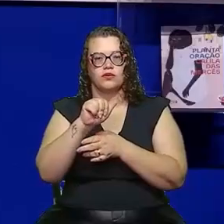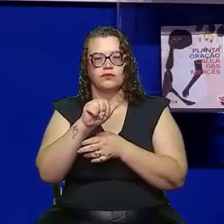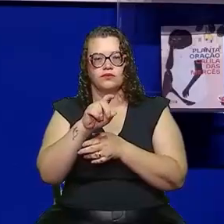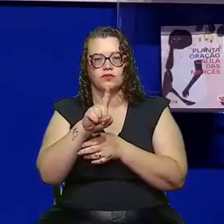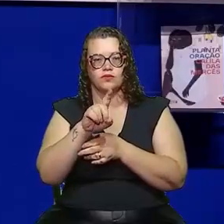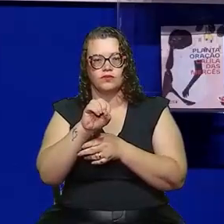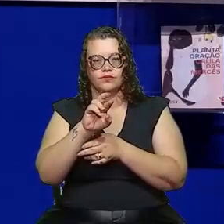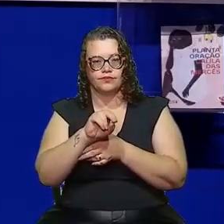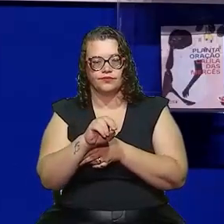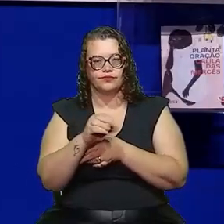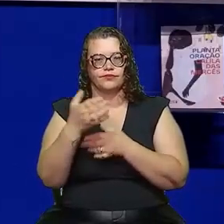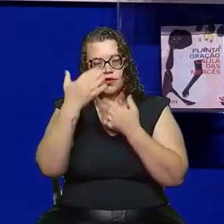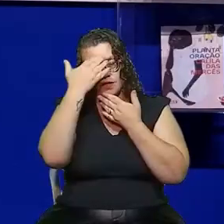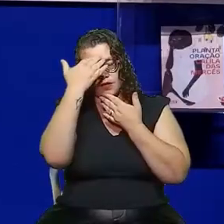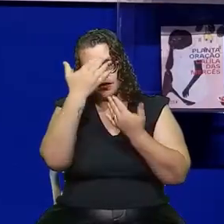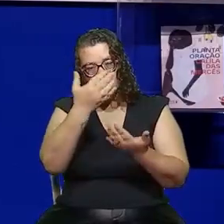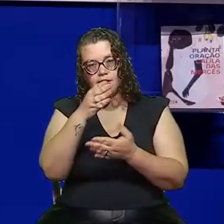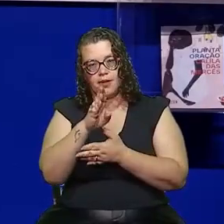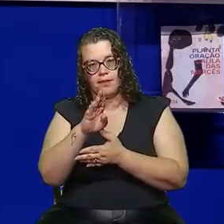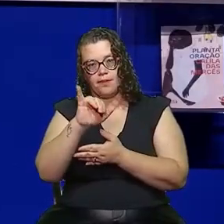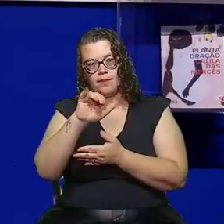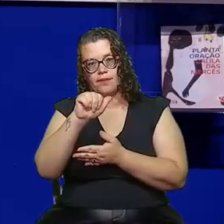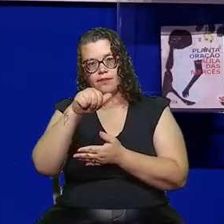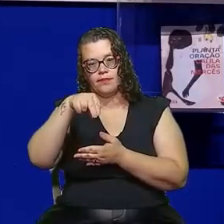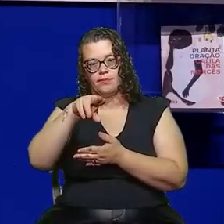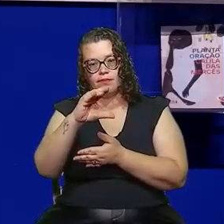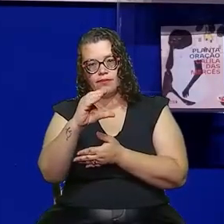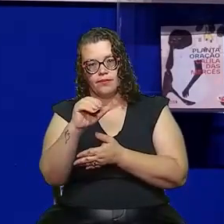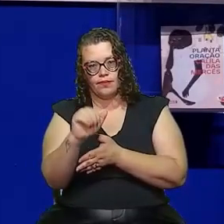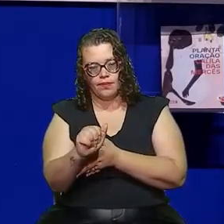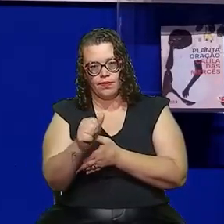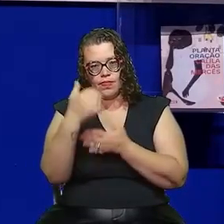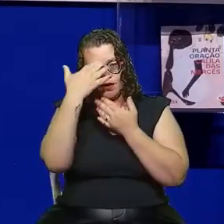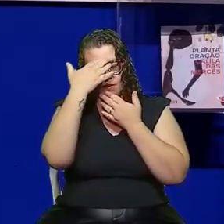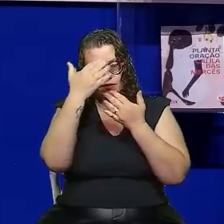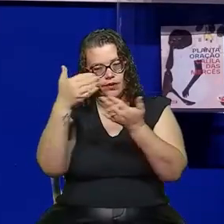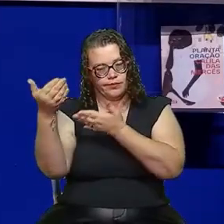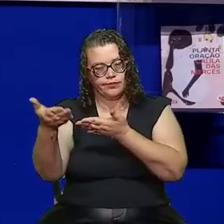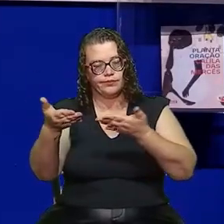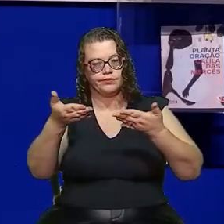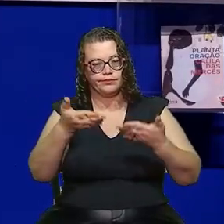minha querida. Obrigado pelo convite.